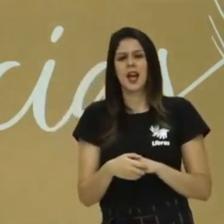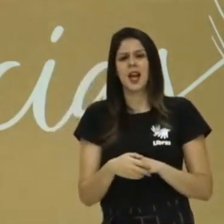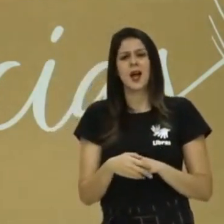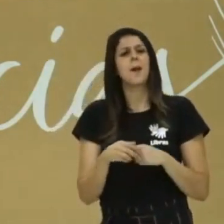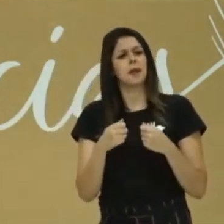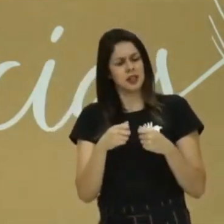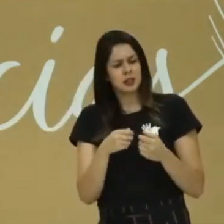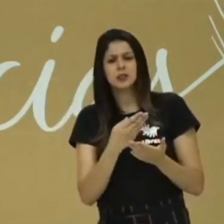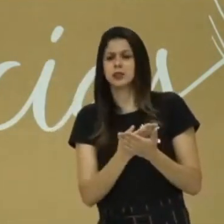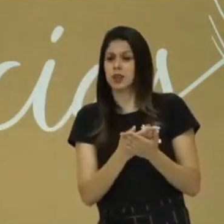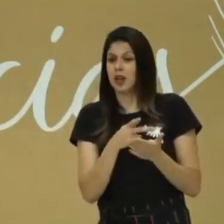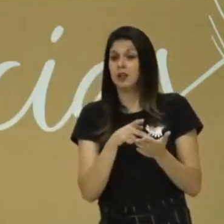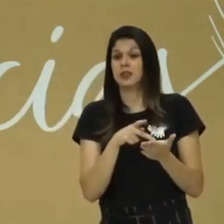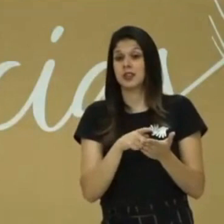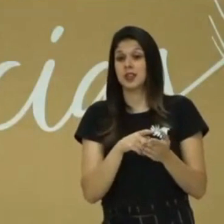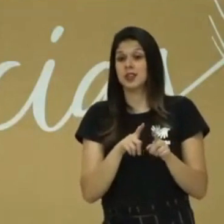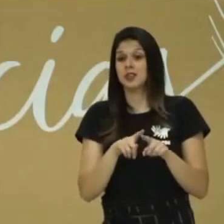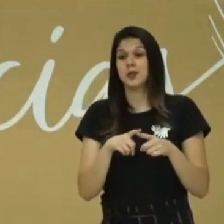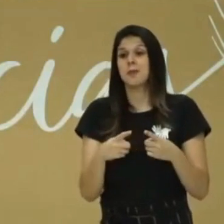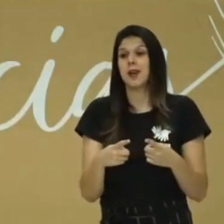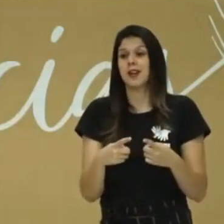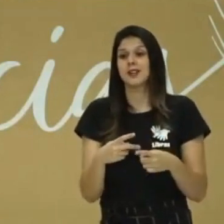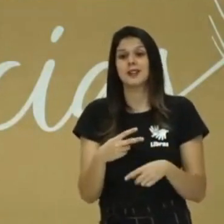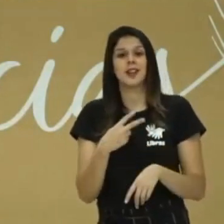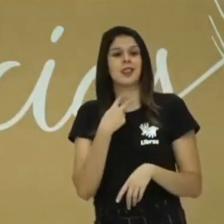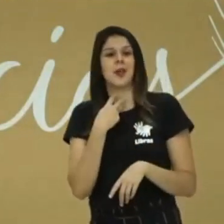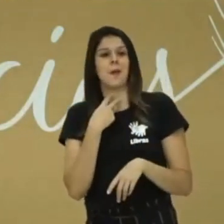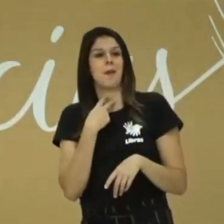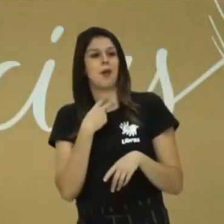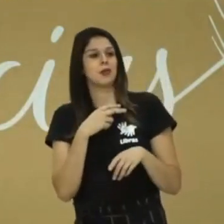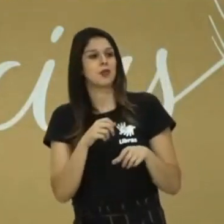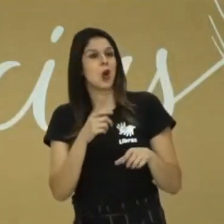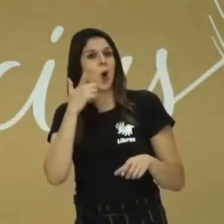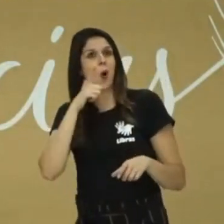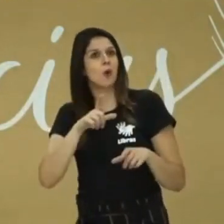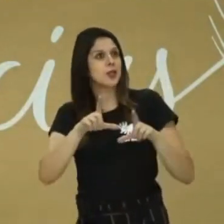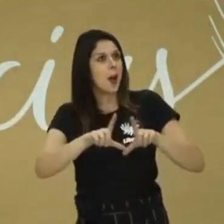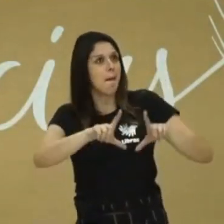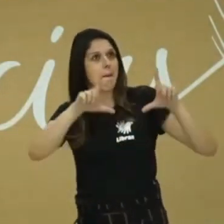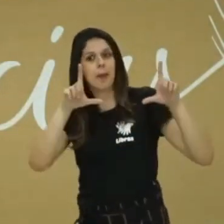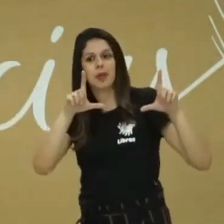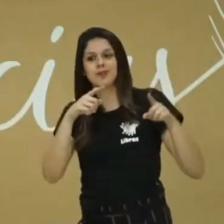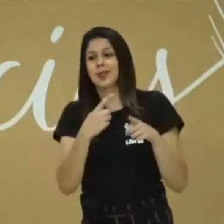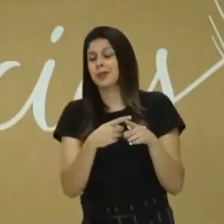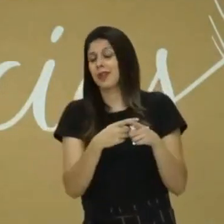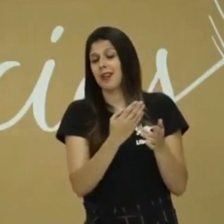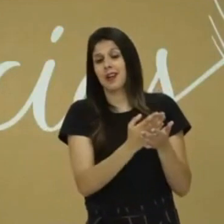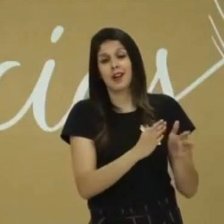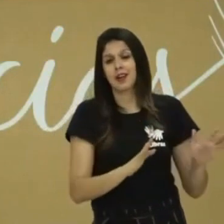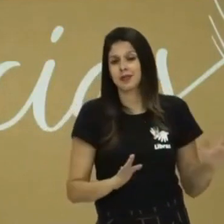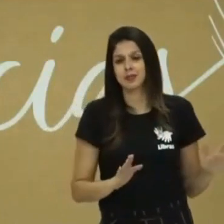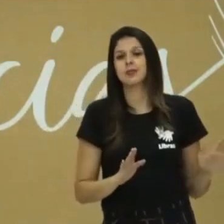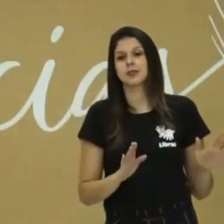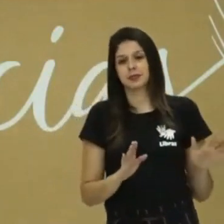não você deveria estudar mas você não deveria colocar nesse diploma como a maior conquista da sua vida porque ela vai durar somente 90